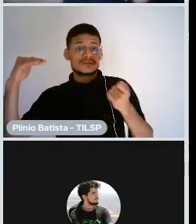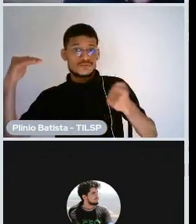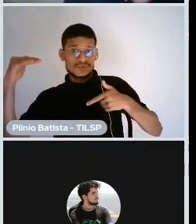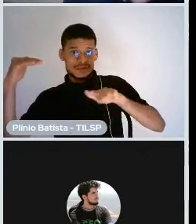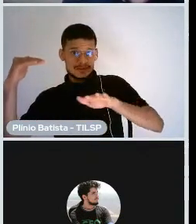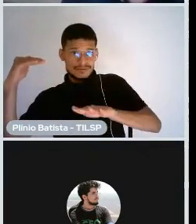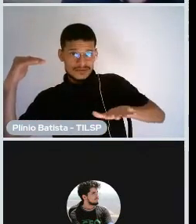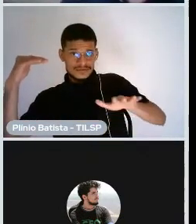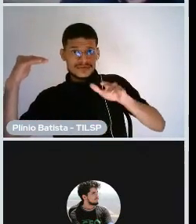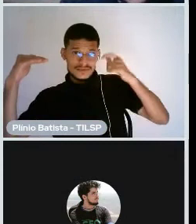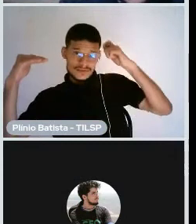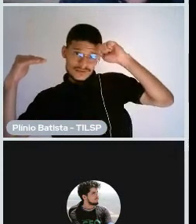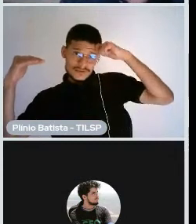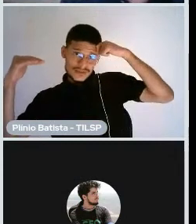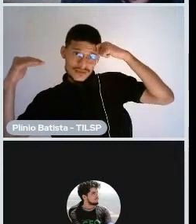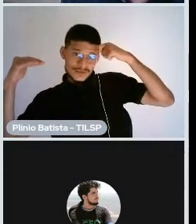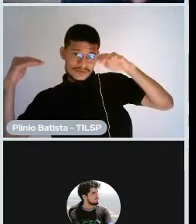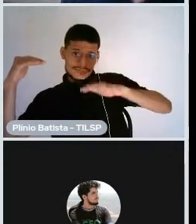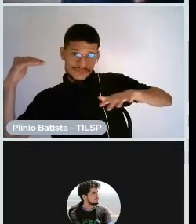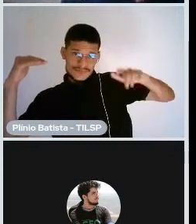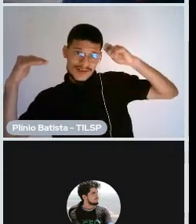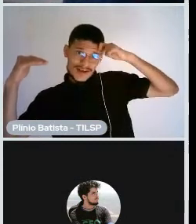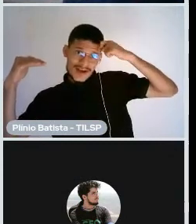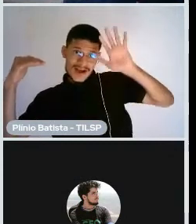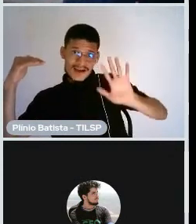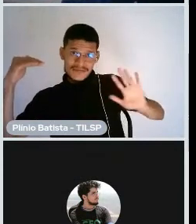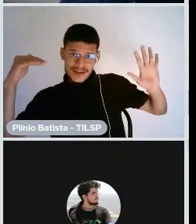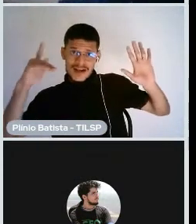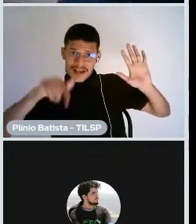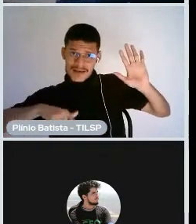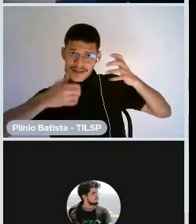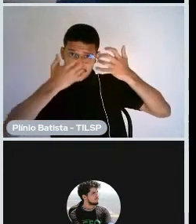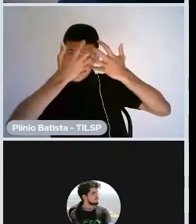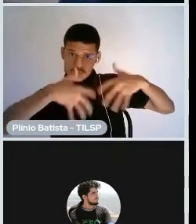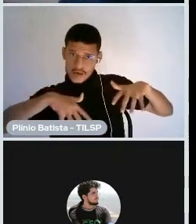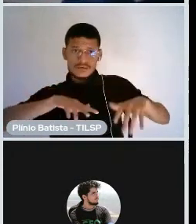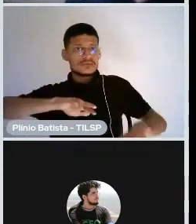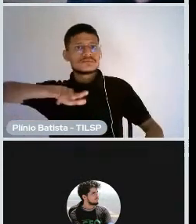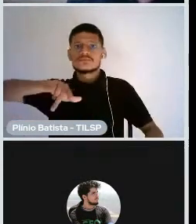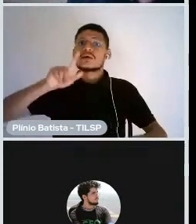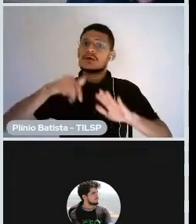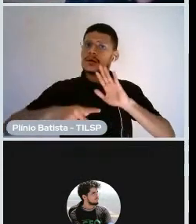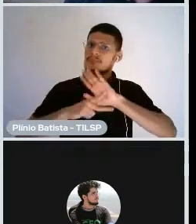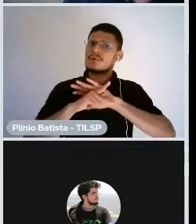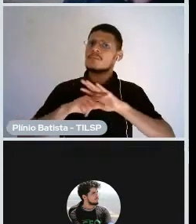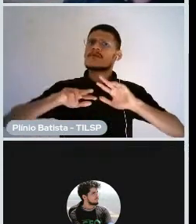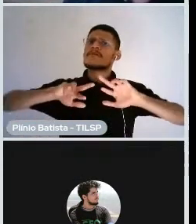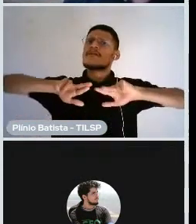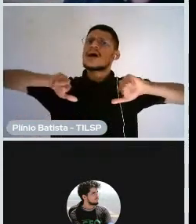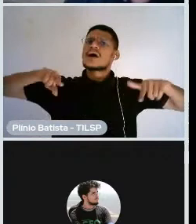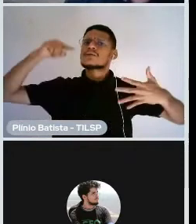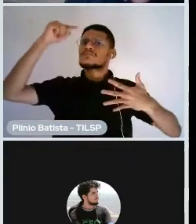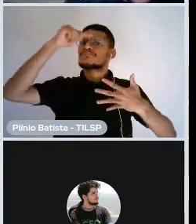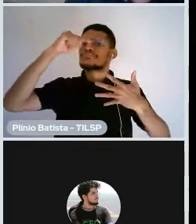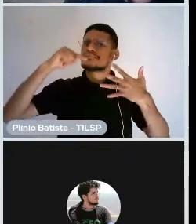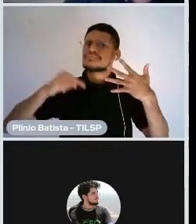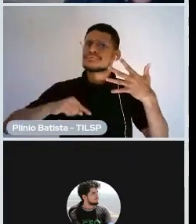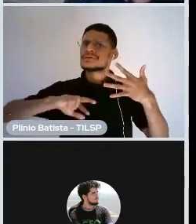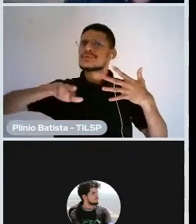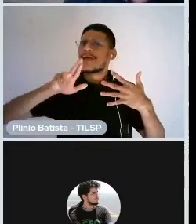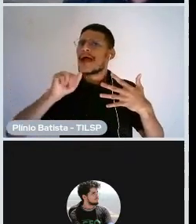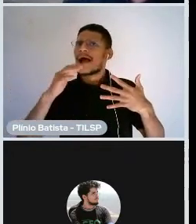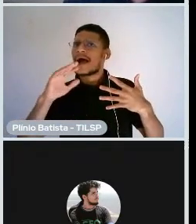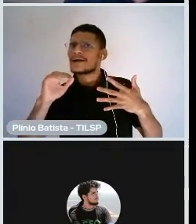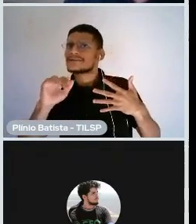Mas isso não se deve a um fator natural. Isso se deve a muitos fatores. O fator raça ele não leva em consideração o fator